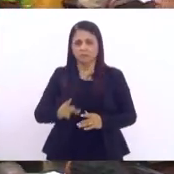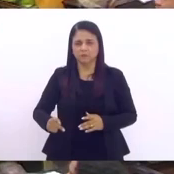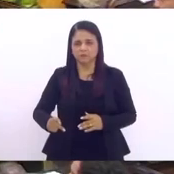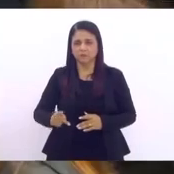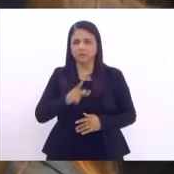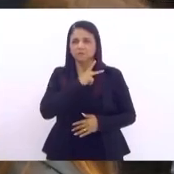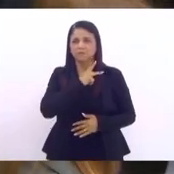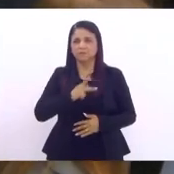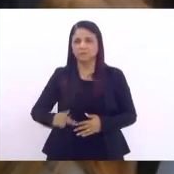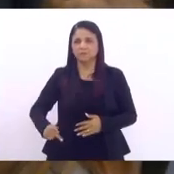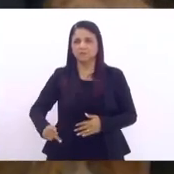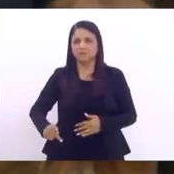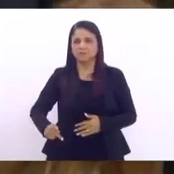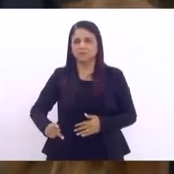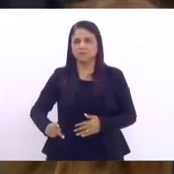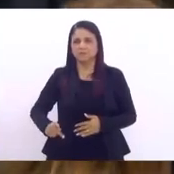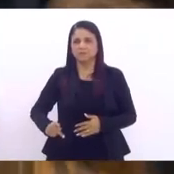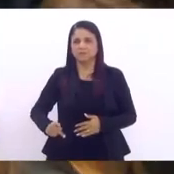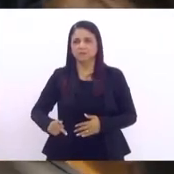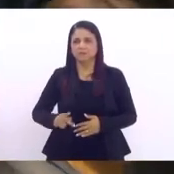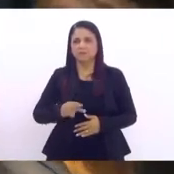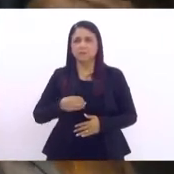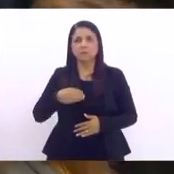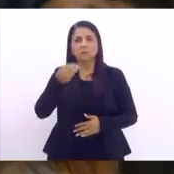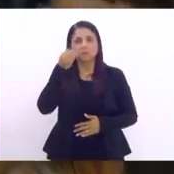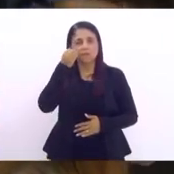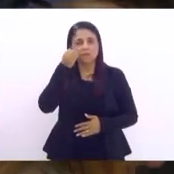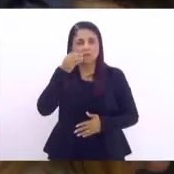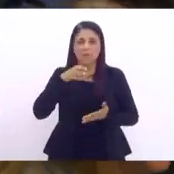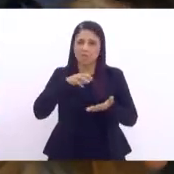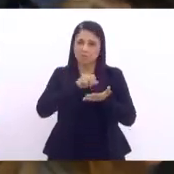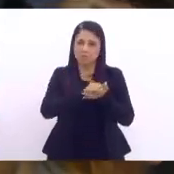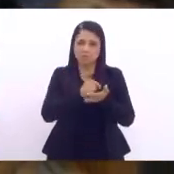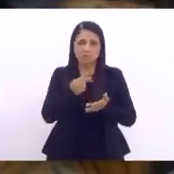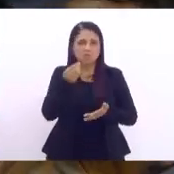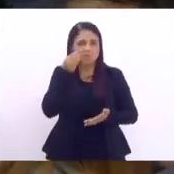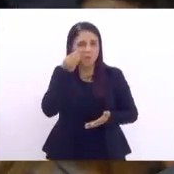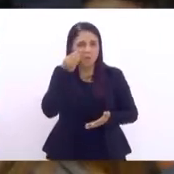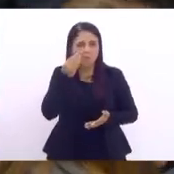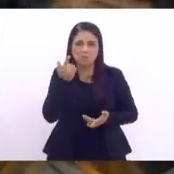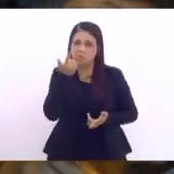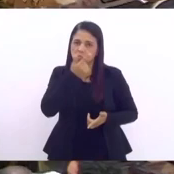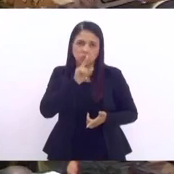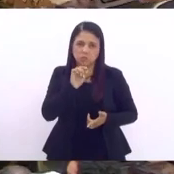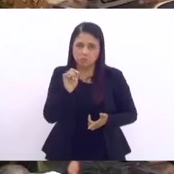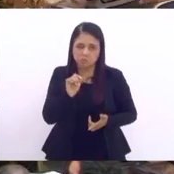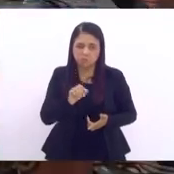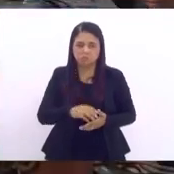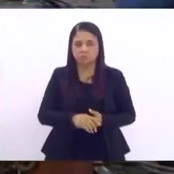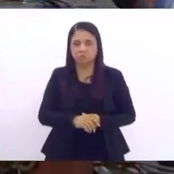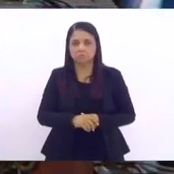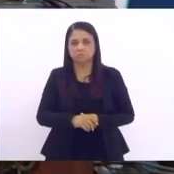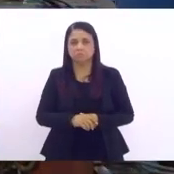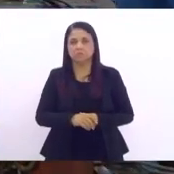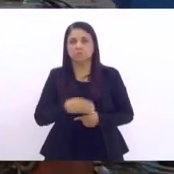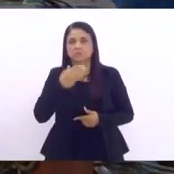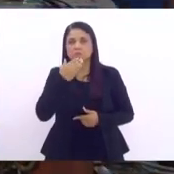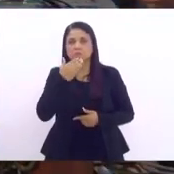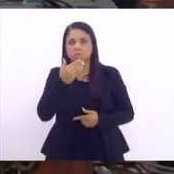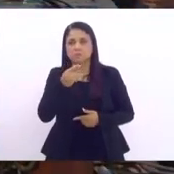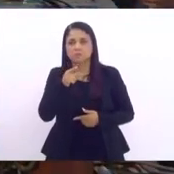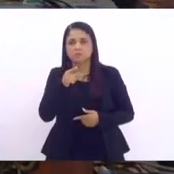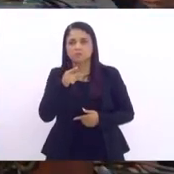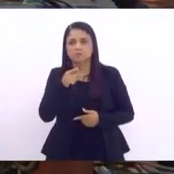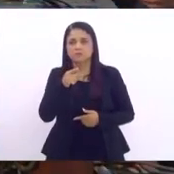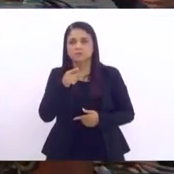Presidente, eu já tentei registrar minha presença de várias formas, não estou conseguindo. Queria solicitar... O senhor está devidamente gravado publicamente,